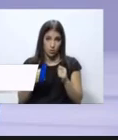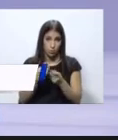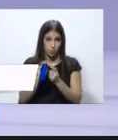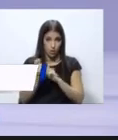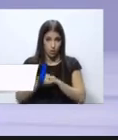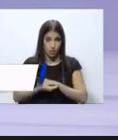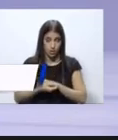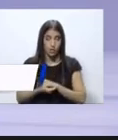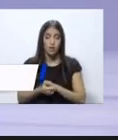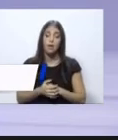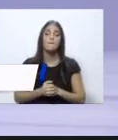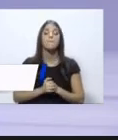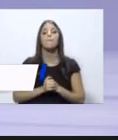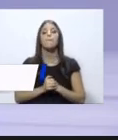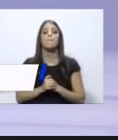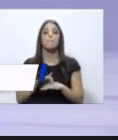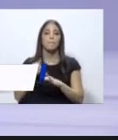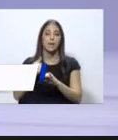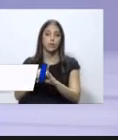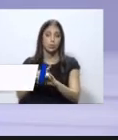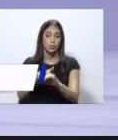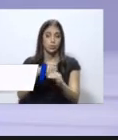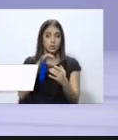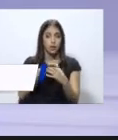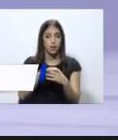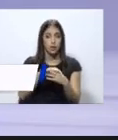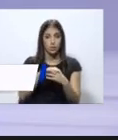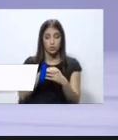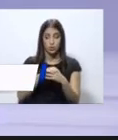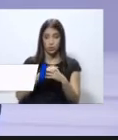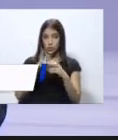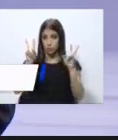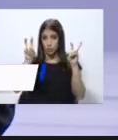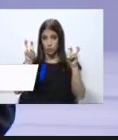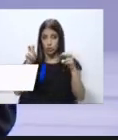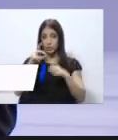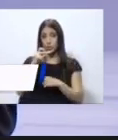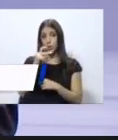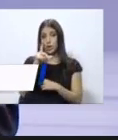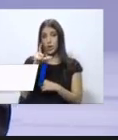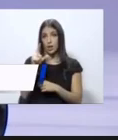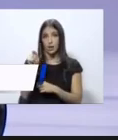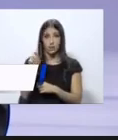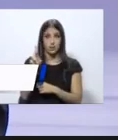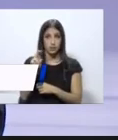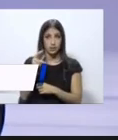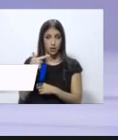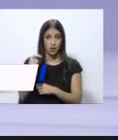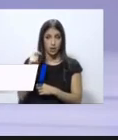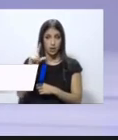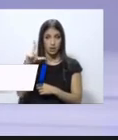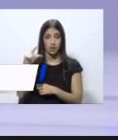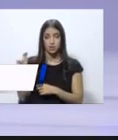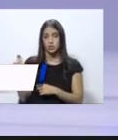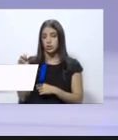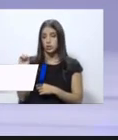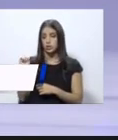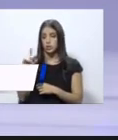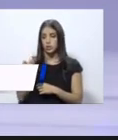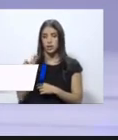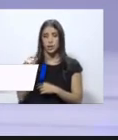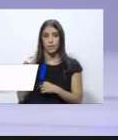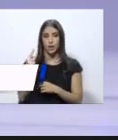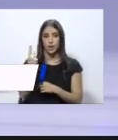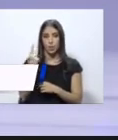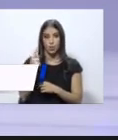Portanto, daqueles jogadores que estavam normalmente como titulares, que foi o Alex Telles. Também houve uma outra saída de um jogador muito promissor que